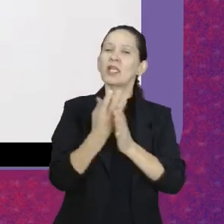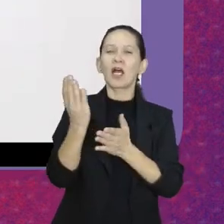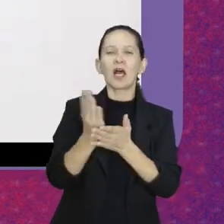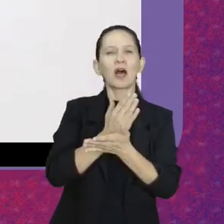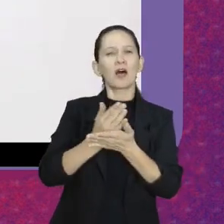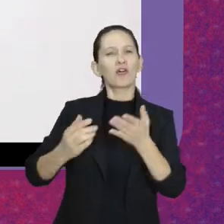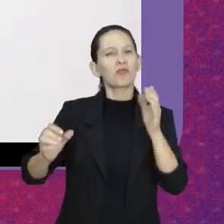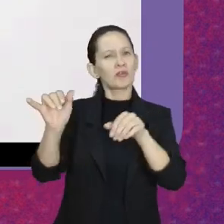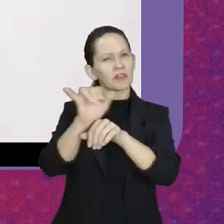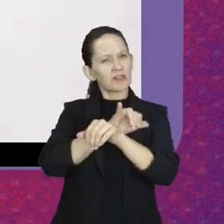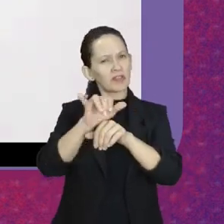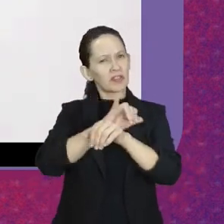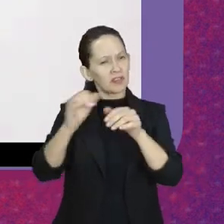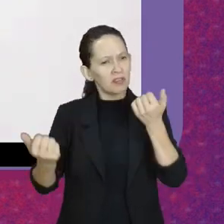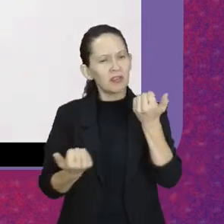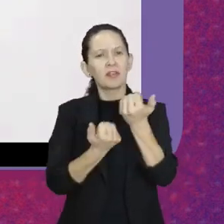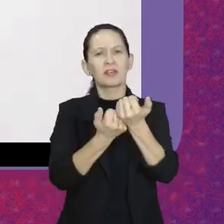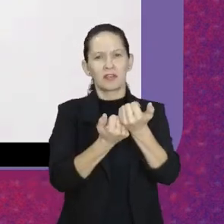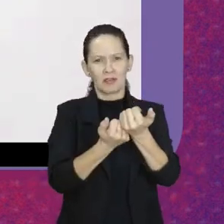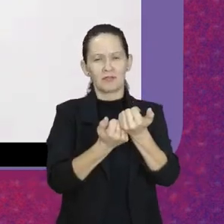que cubram esse